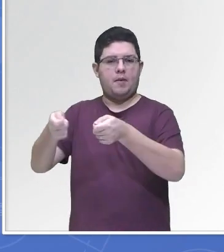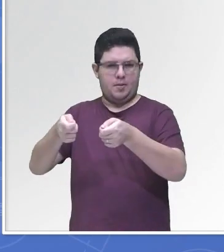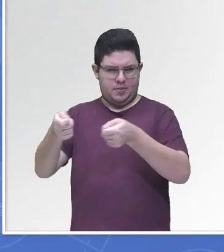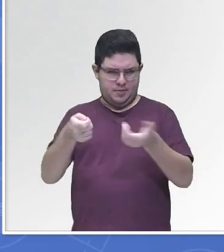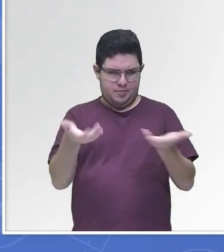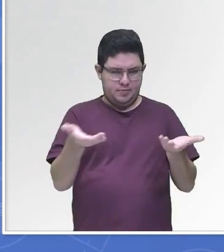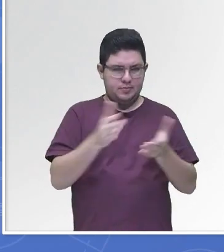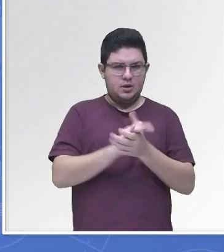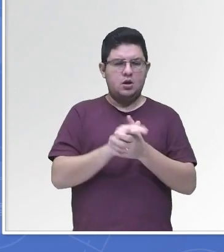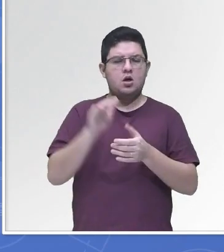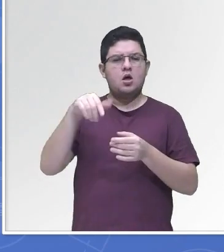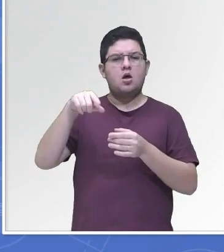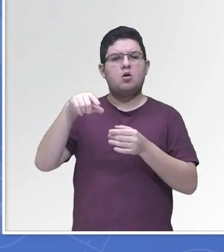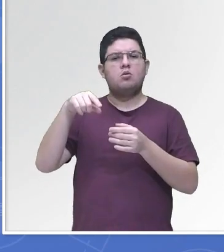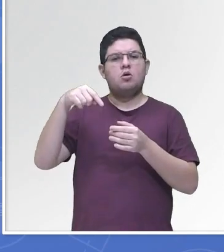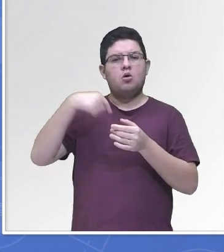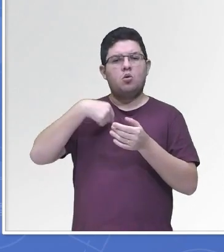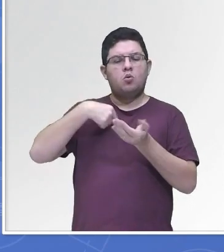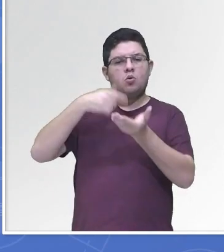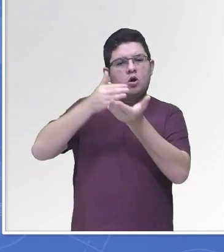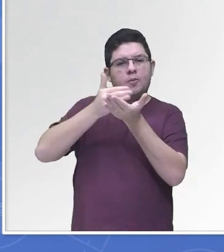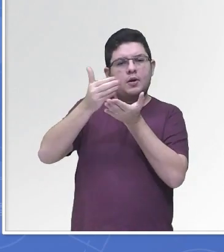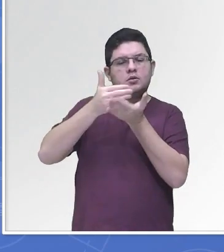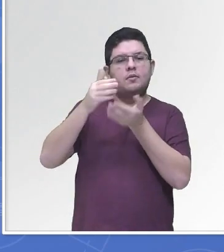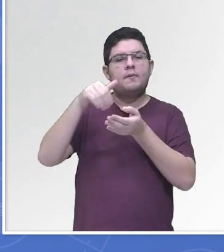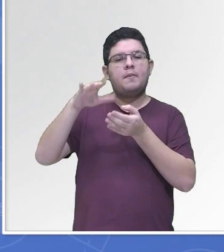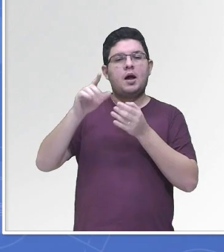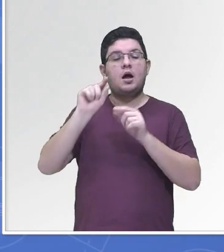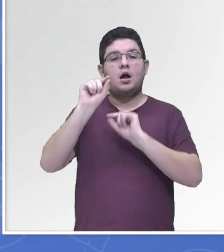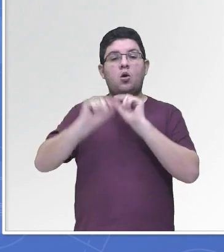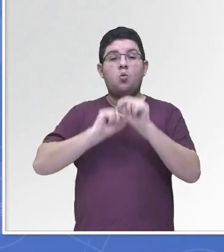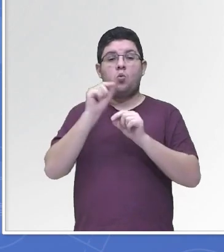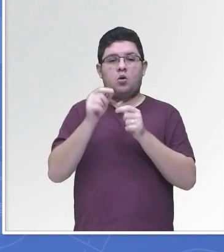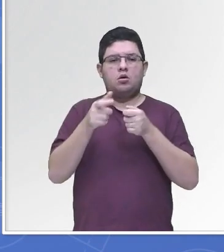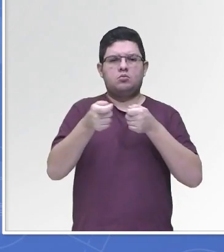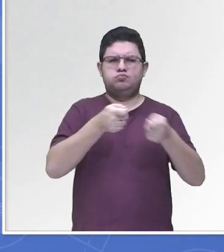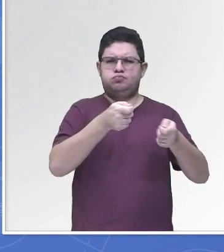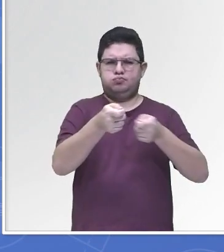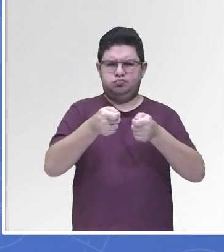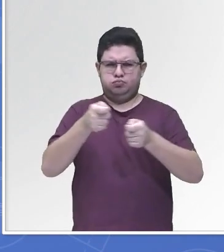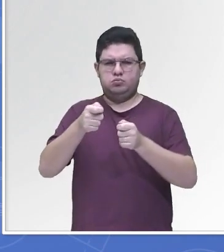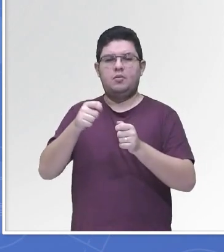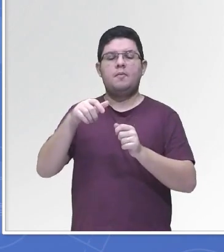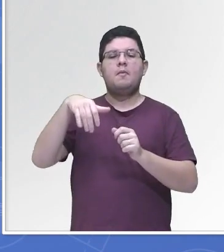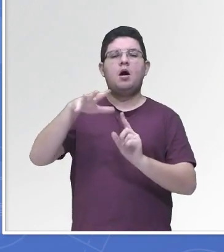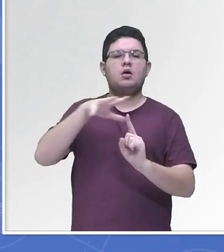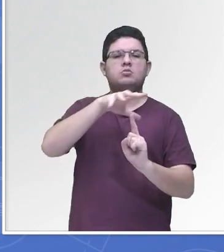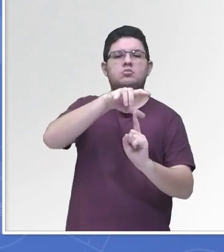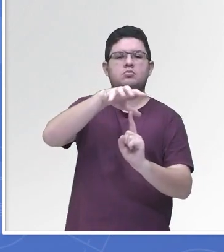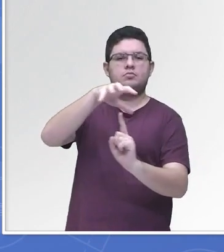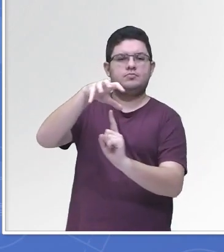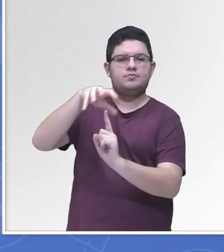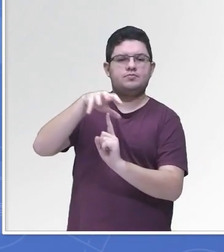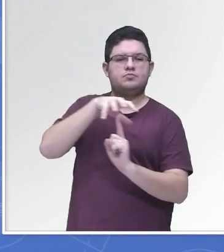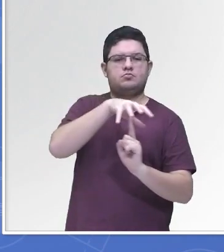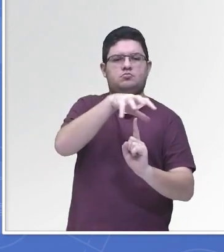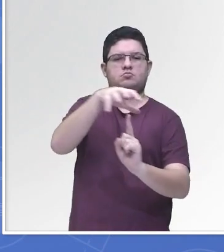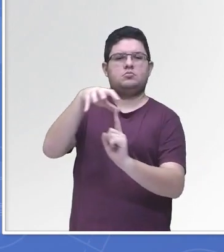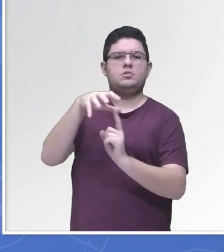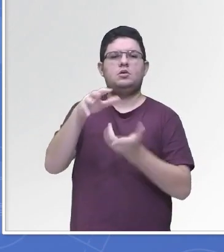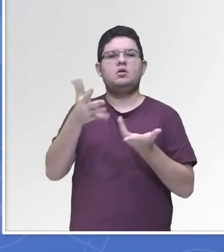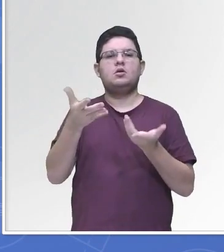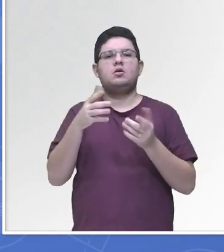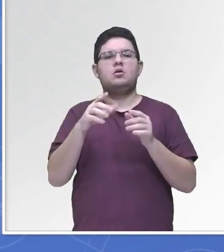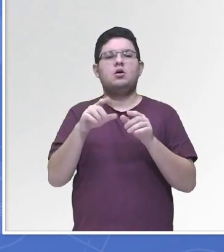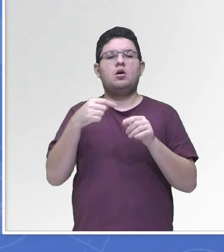instrumental? Quando eu começo a manipular essas ideias, quando eu começo a buscar maneiras de encontrar,